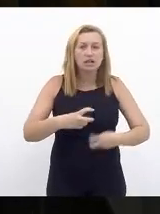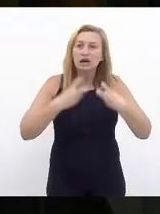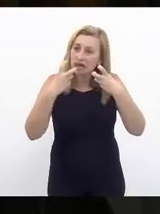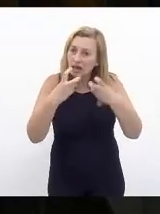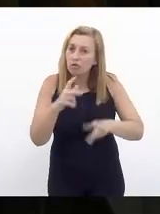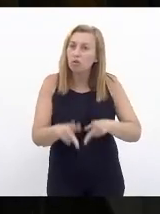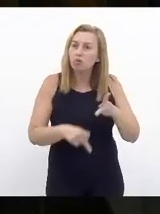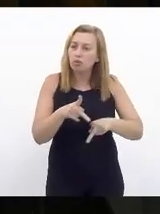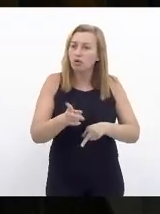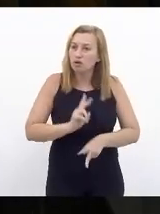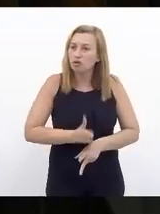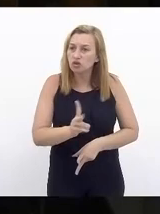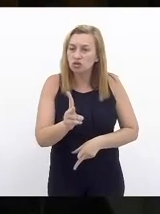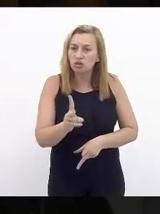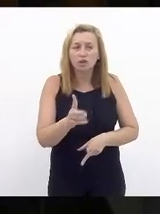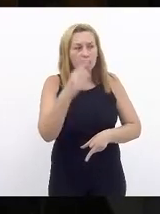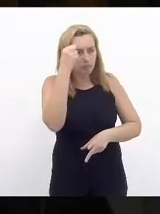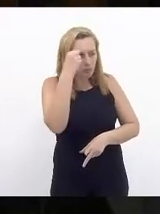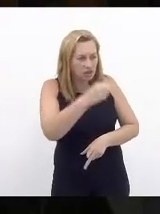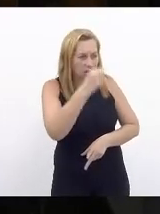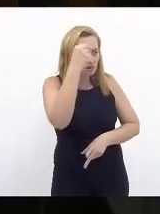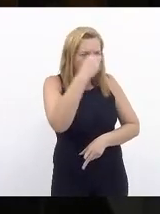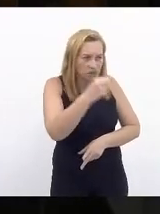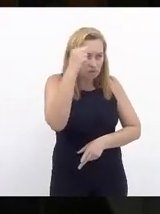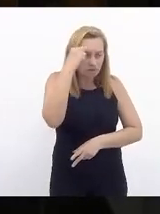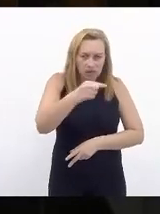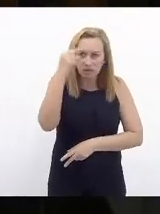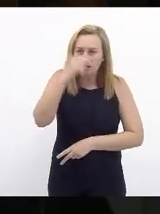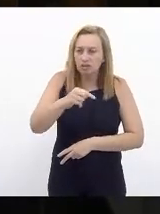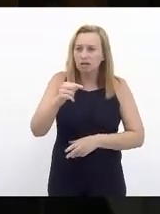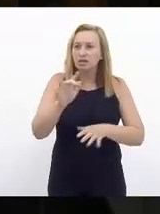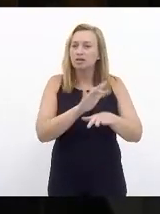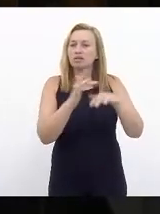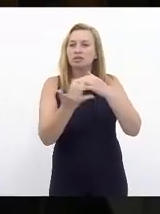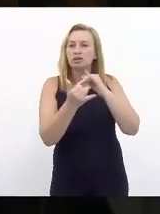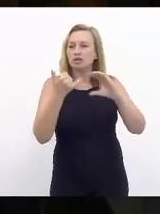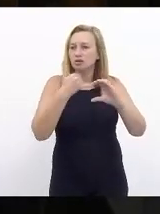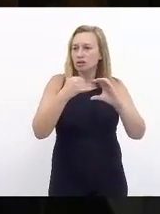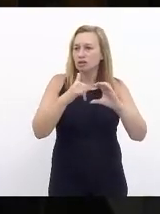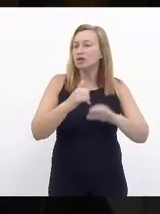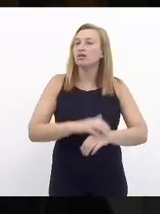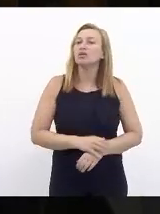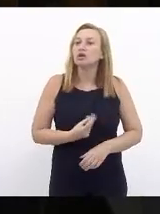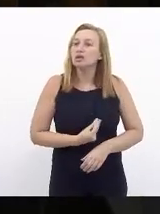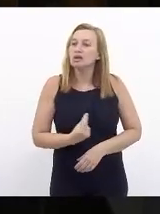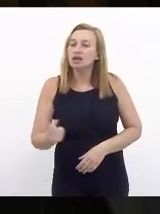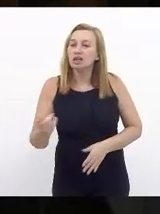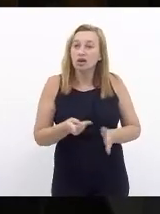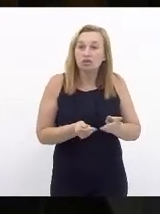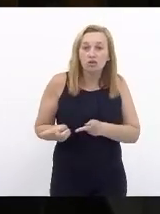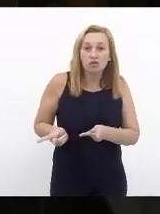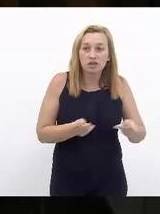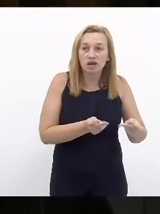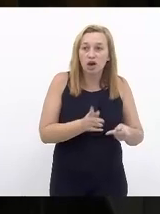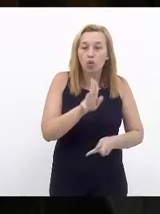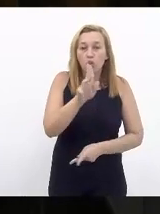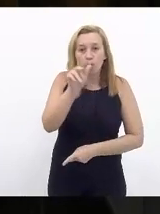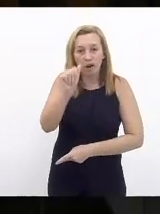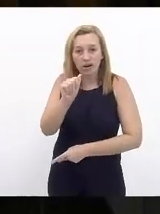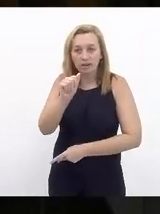população a continuar mandando as reclamações em minhas redes sociais, no meu WhatsApp. Saí daqui e fui fiscalizar a UPA da